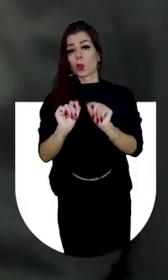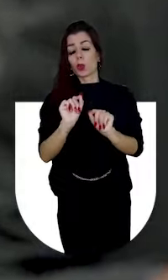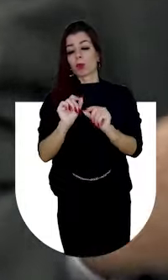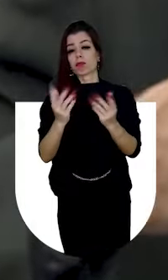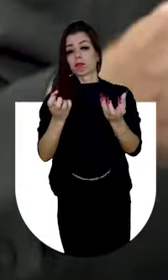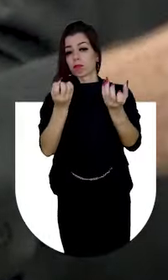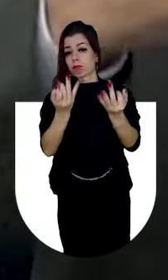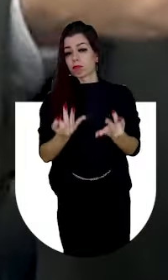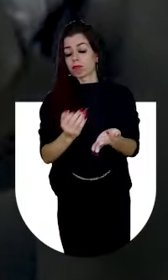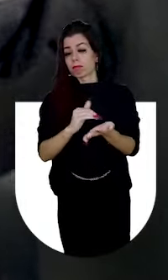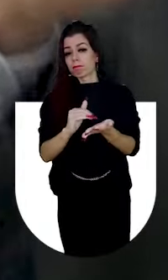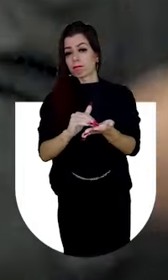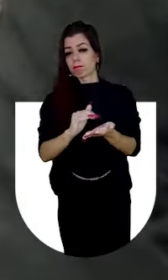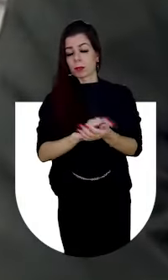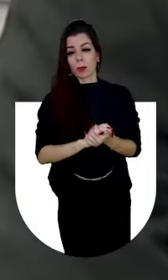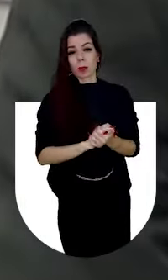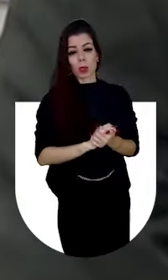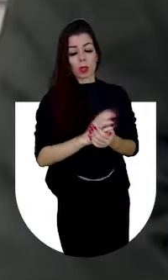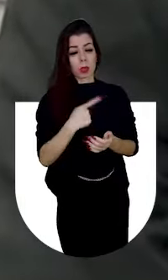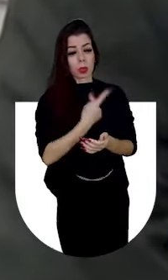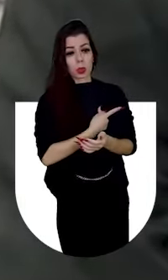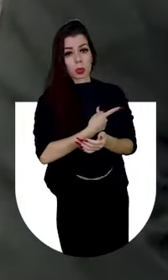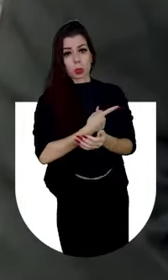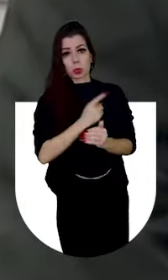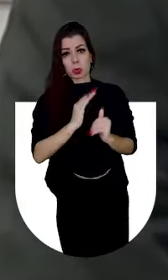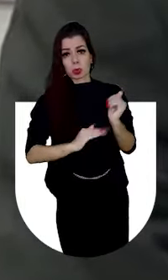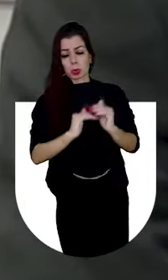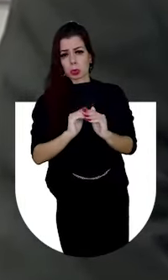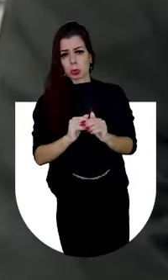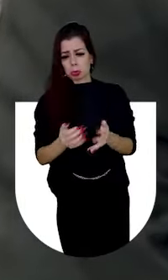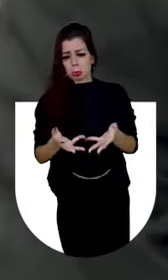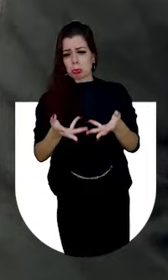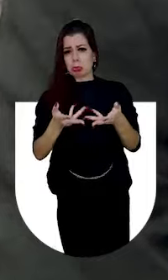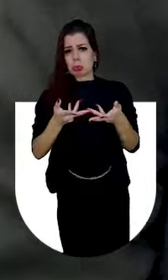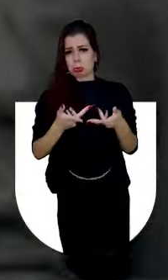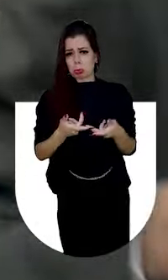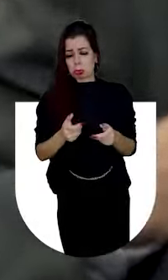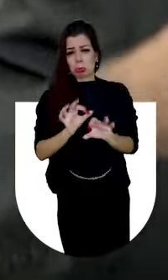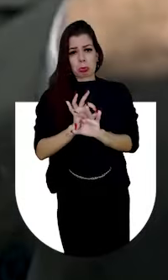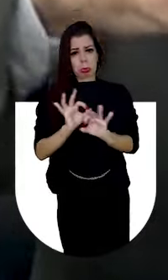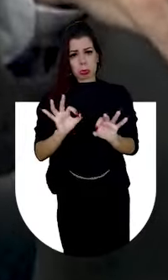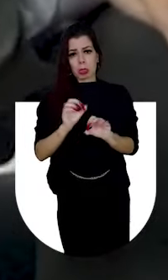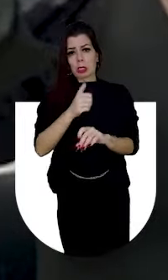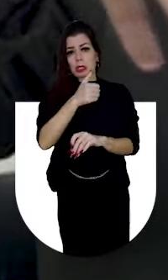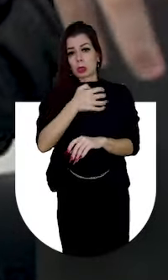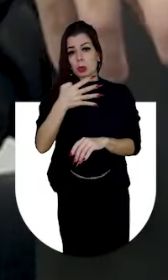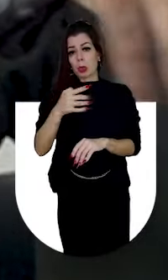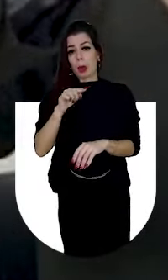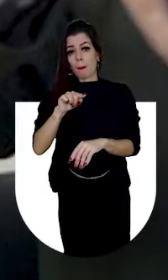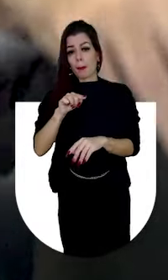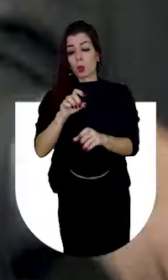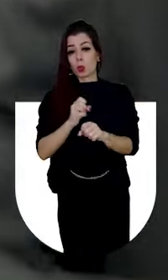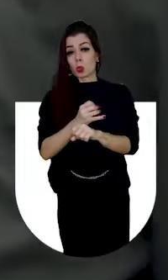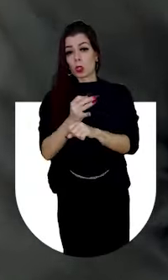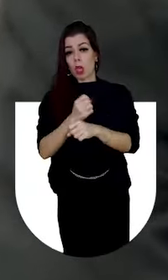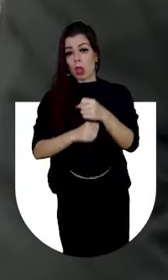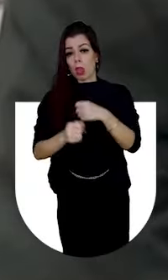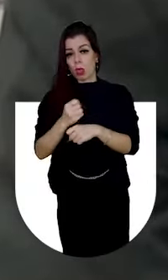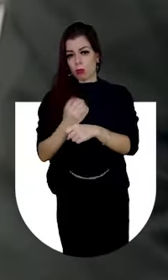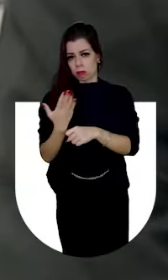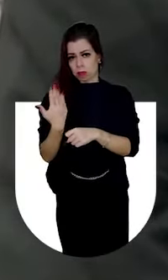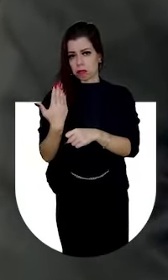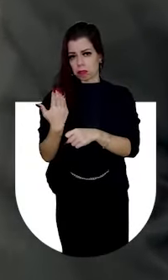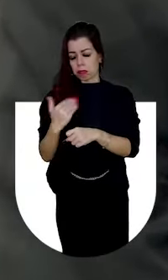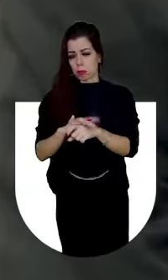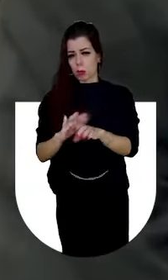nós estamos com outros projetos para serem implementados, um com pessoas com deficiência, outros buscando mulheres na área de fronteira.